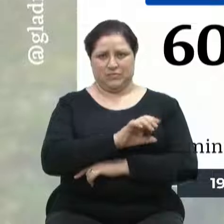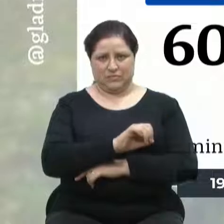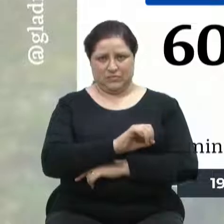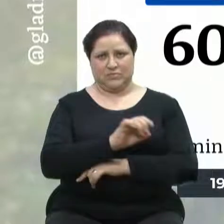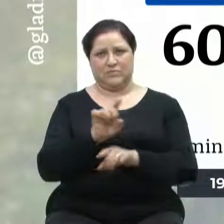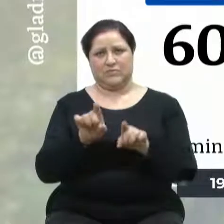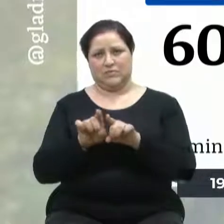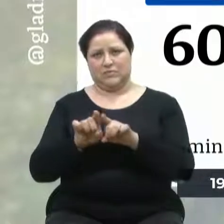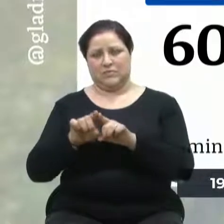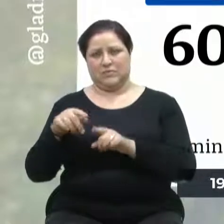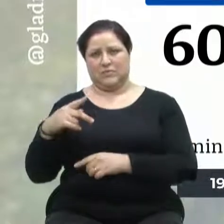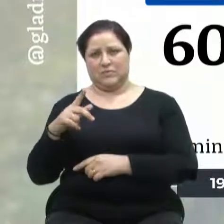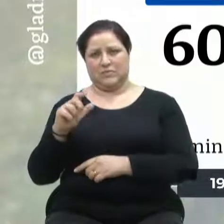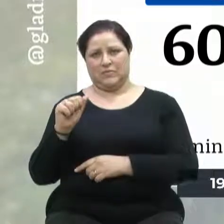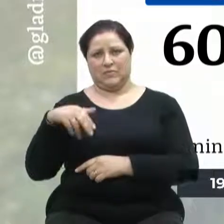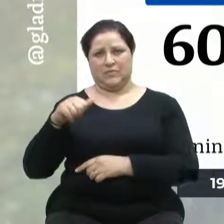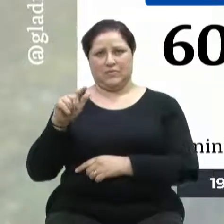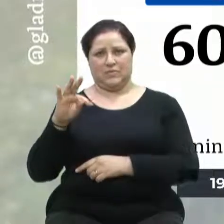do Planalto Rio Branco.